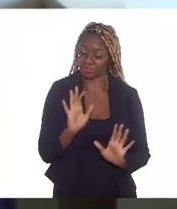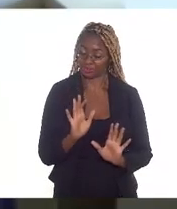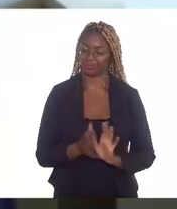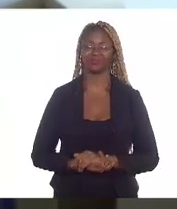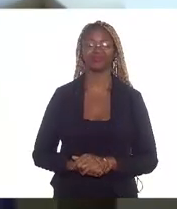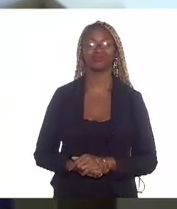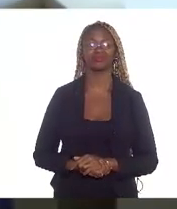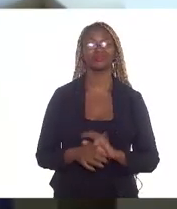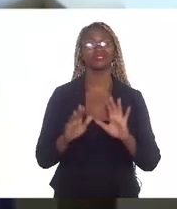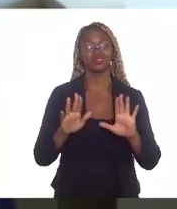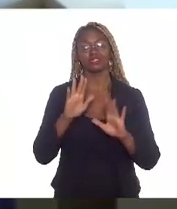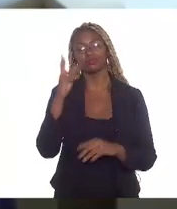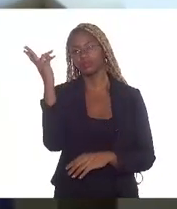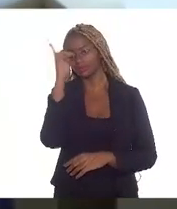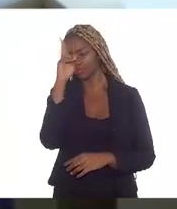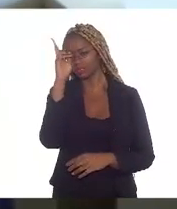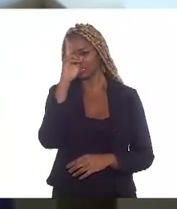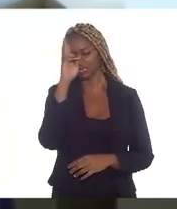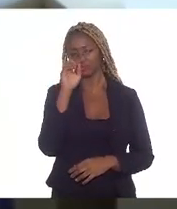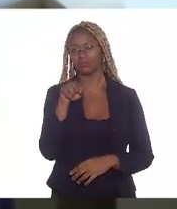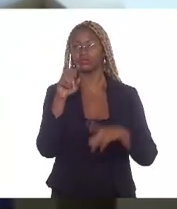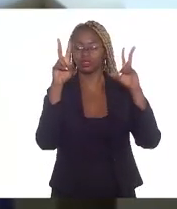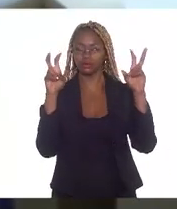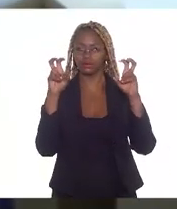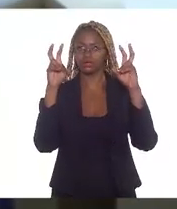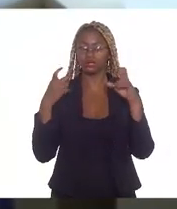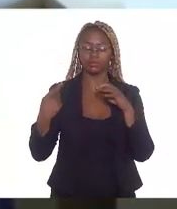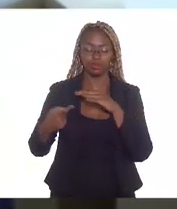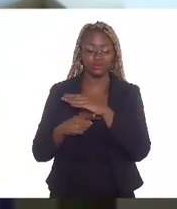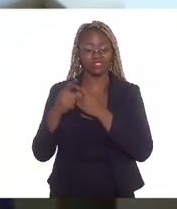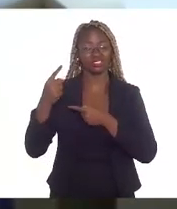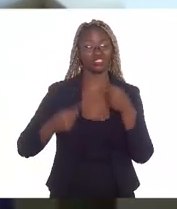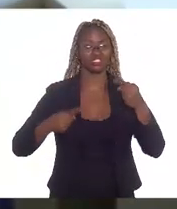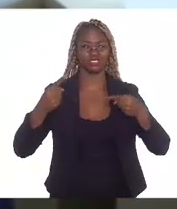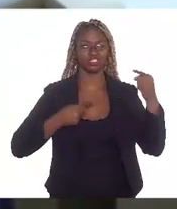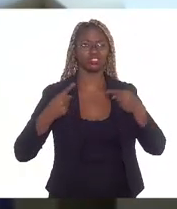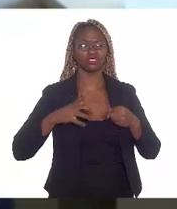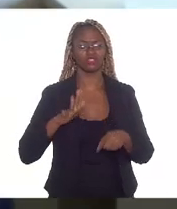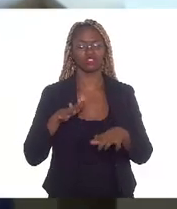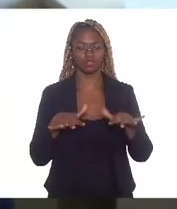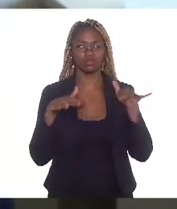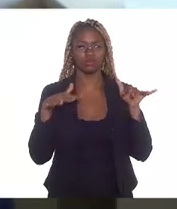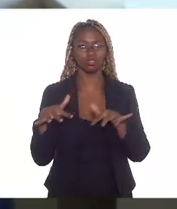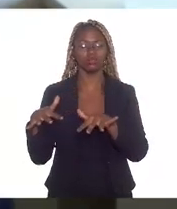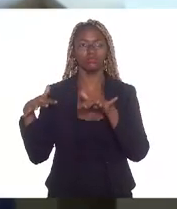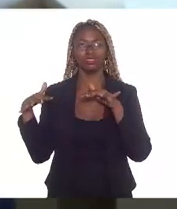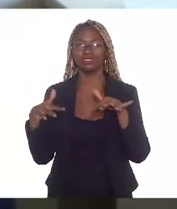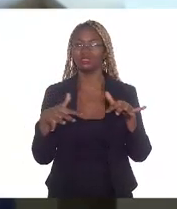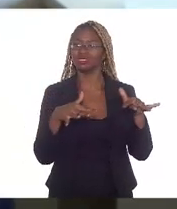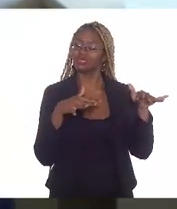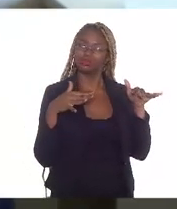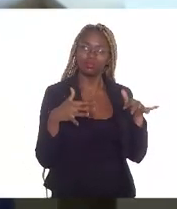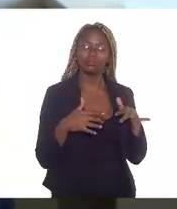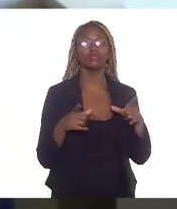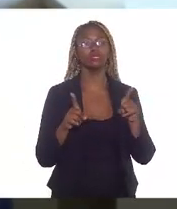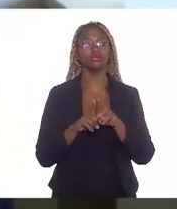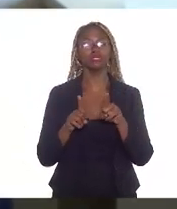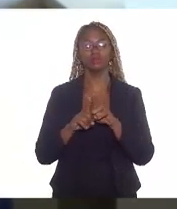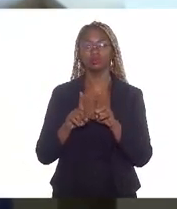traz à tona este tema profundamente discutido no parlamento, virou lei, depois foi